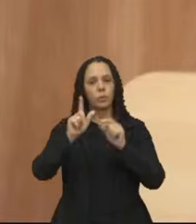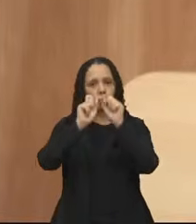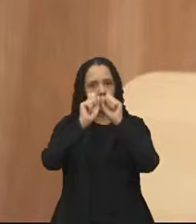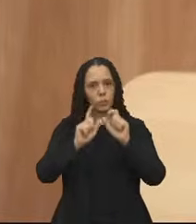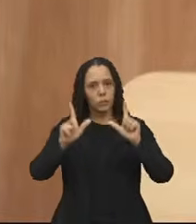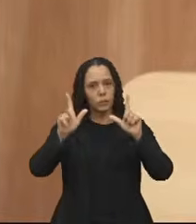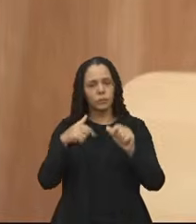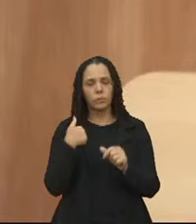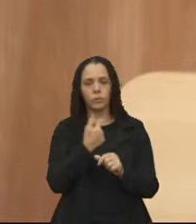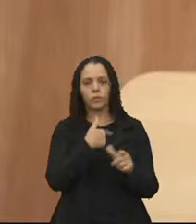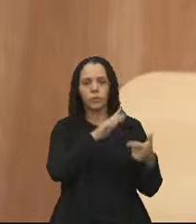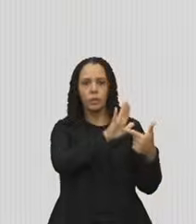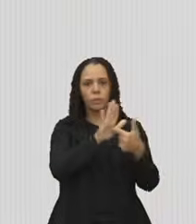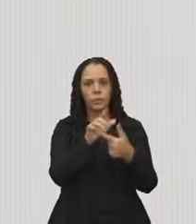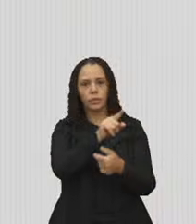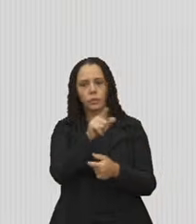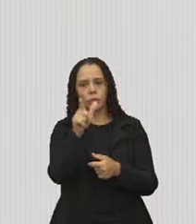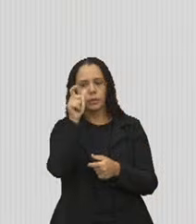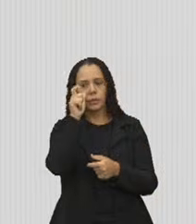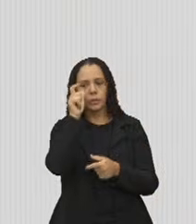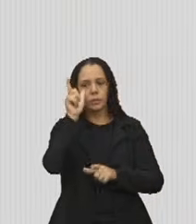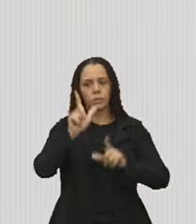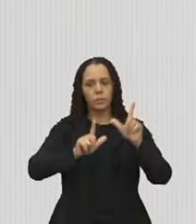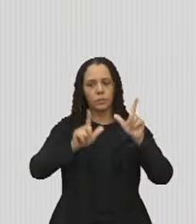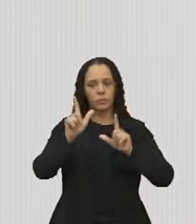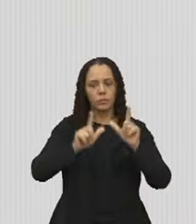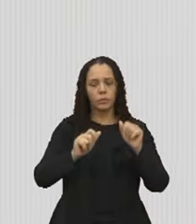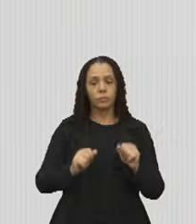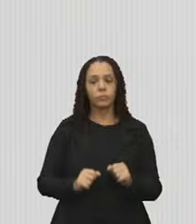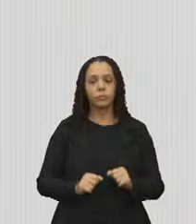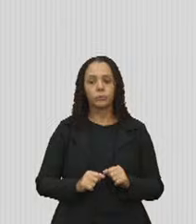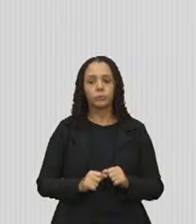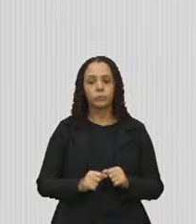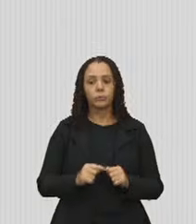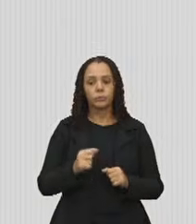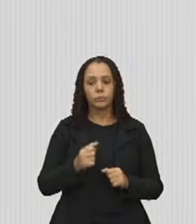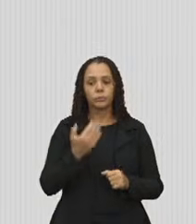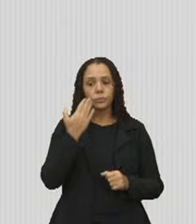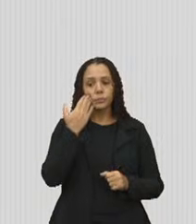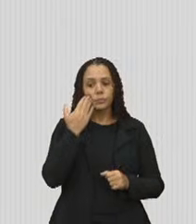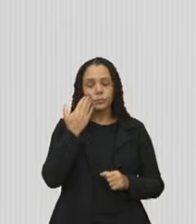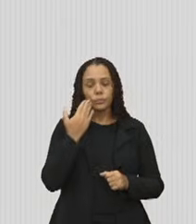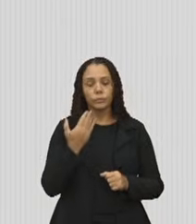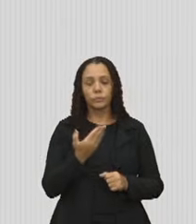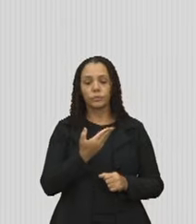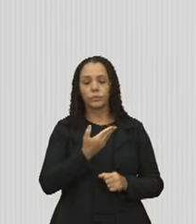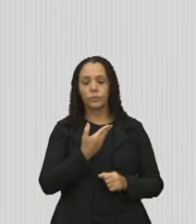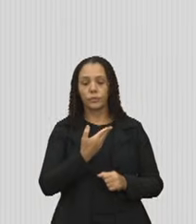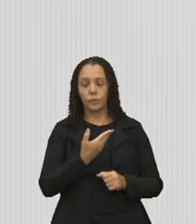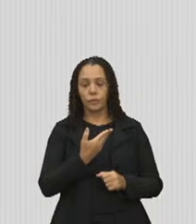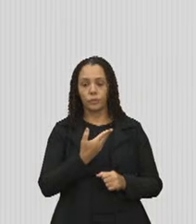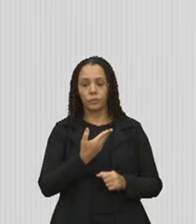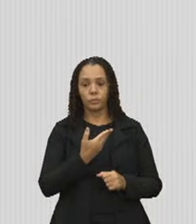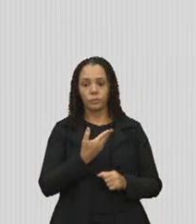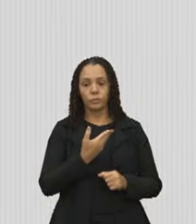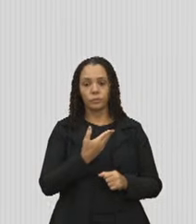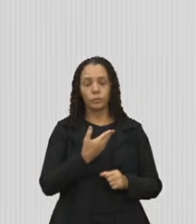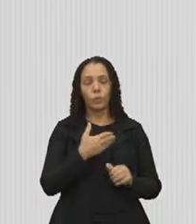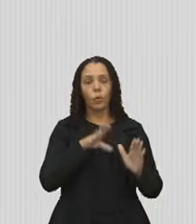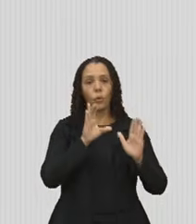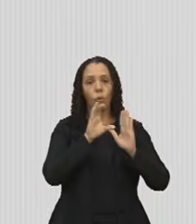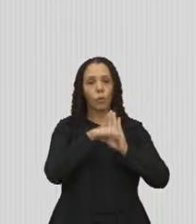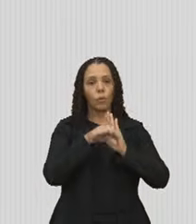gente possa apresentar a você que está nos assistindo. Aí está o contexto da reforma